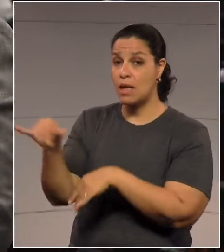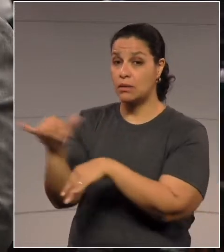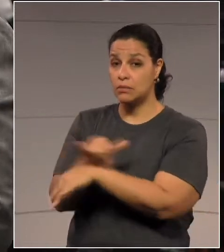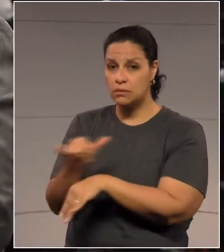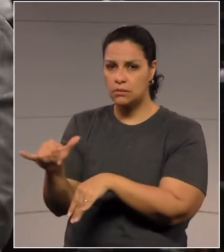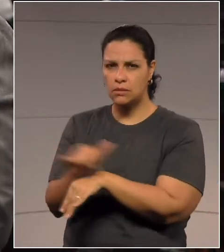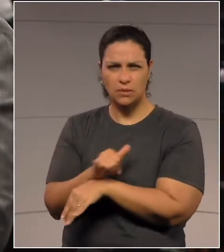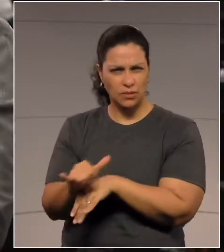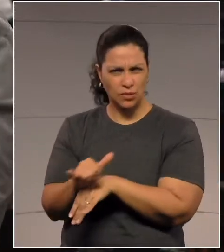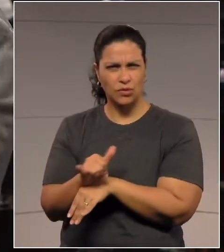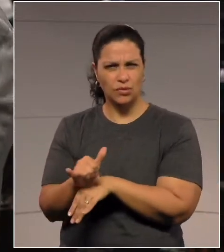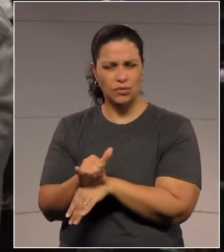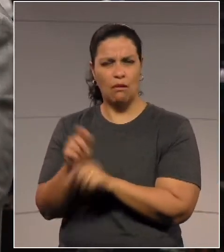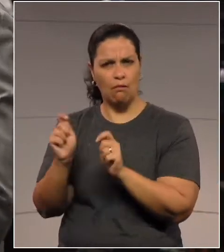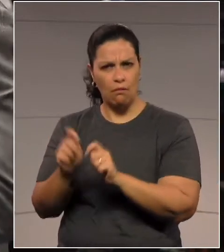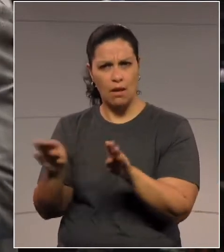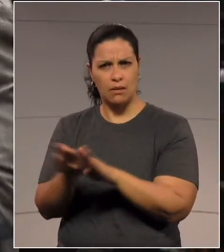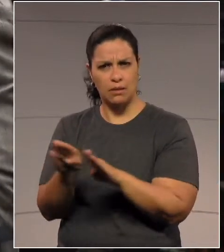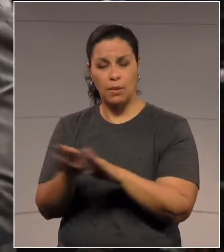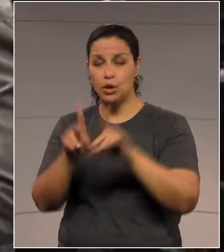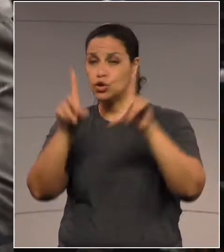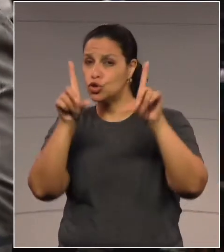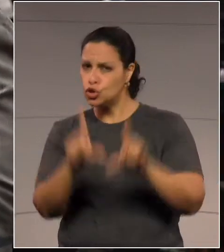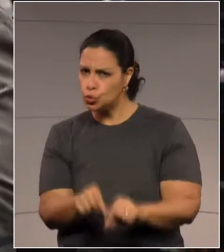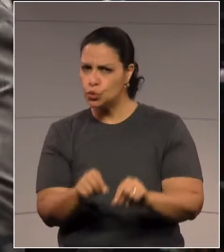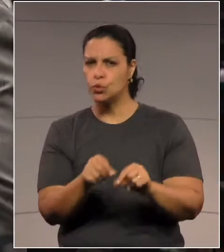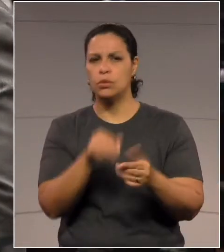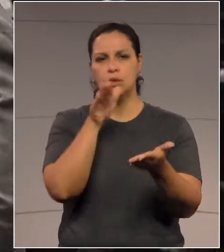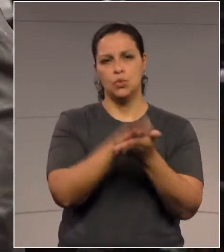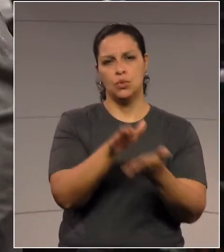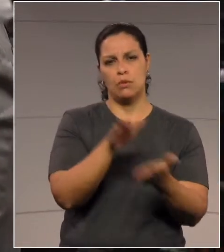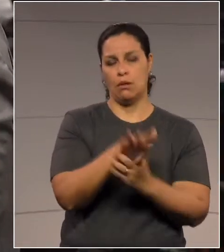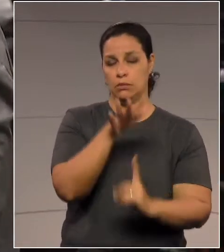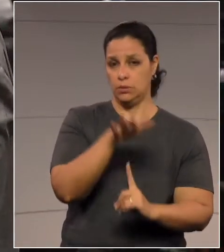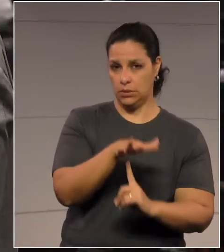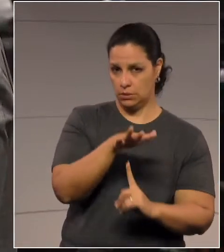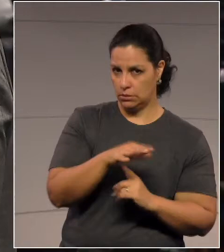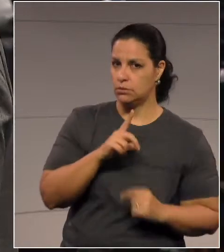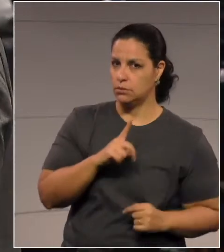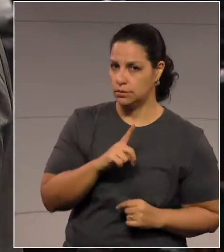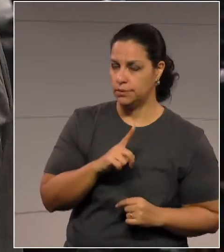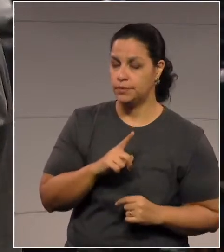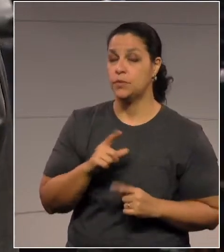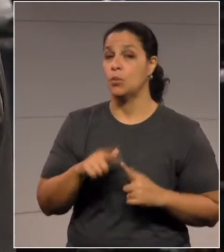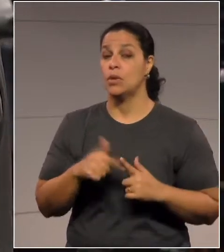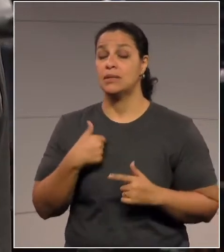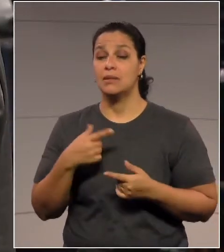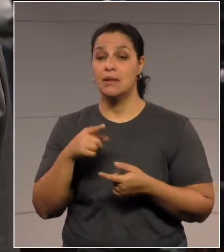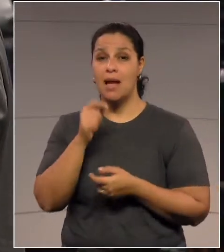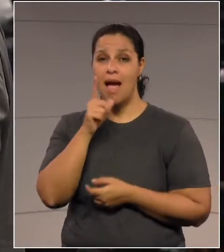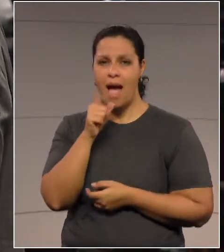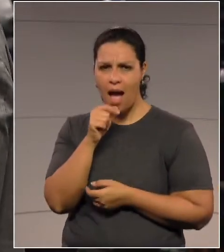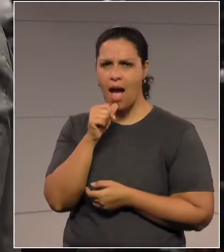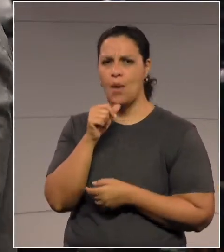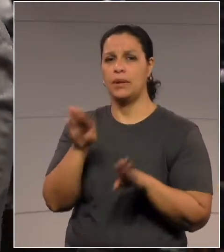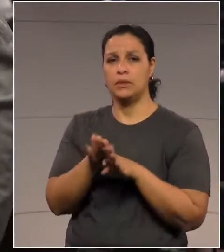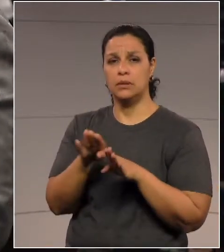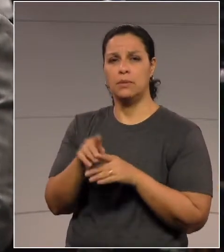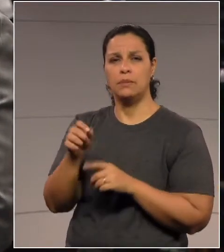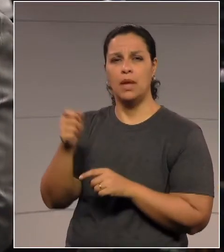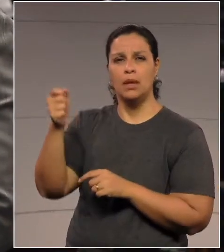ferramenta para baixar o custo do Paraná. Se nós tivermos tarifas de água e luz mais